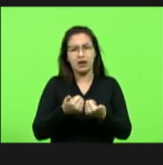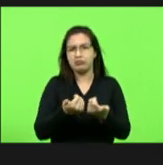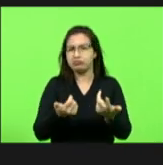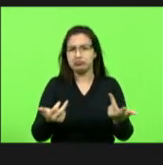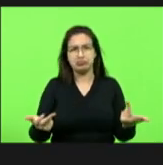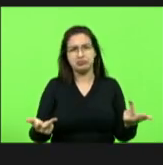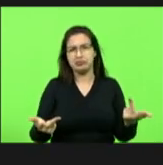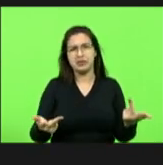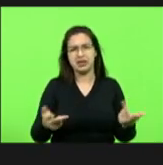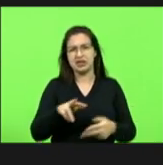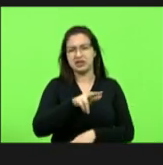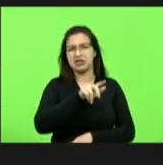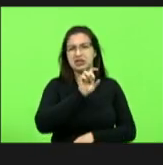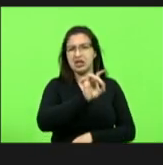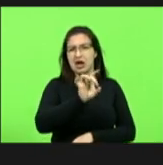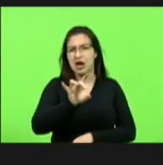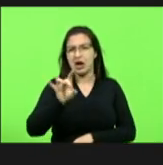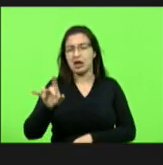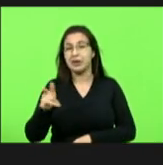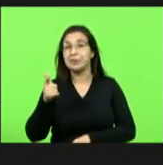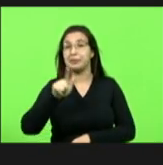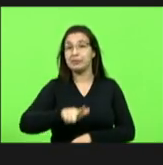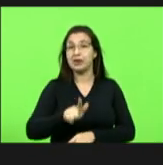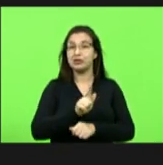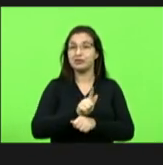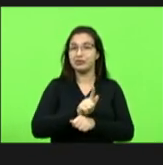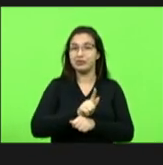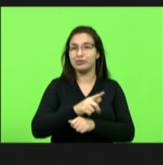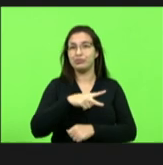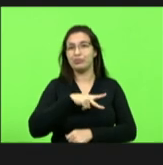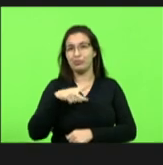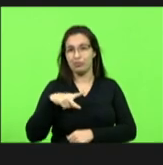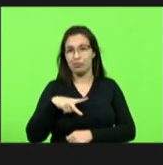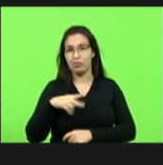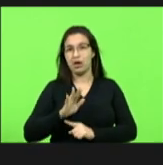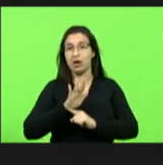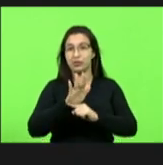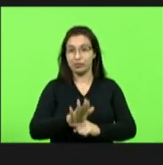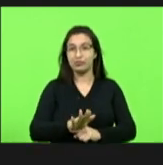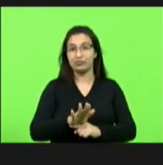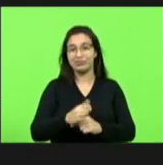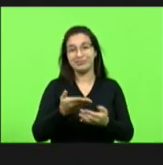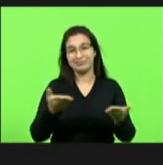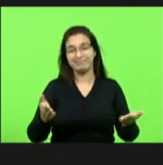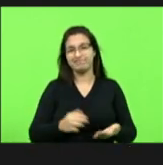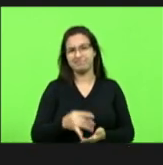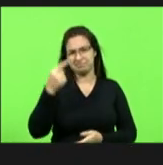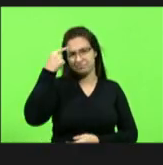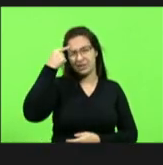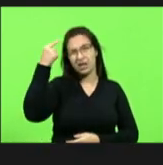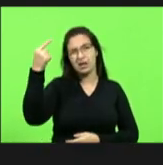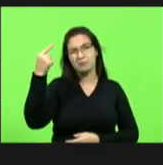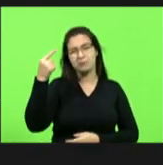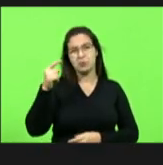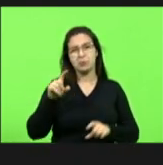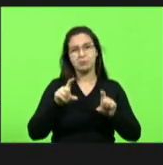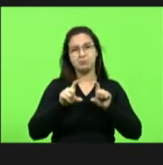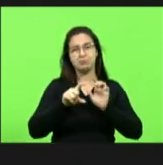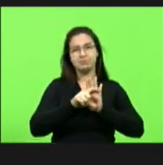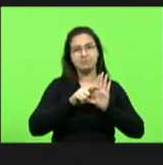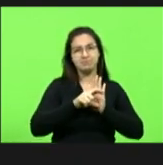escolas e a capacidade de gestão pública para fazer frente a essa realidade. Eu lembro um texto que eu li recentemente do